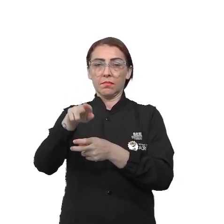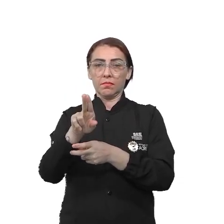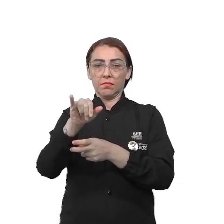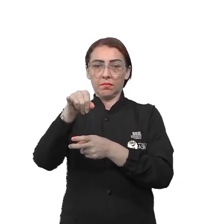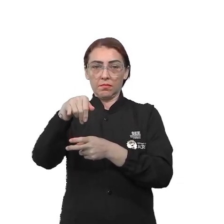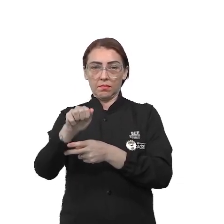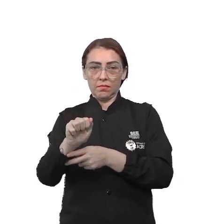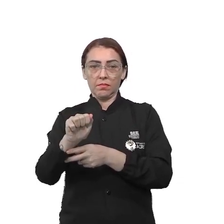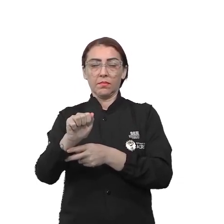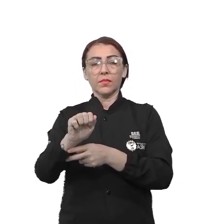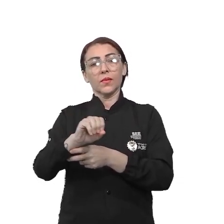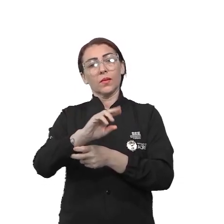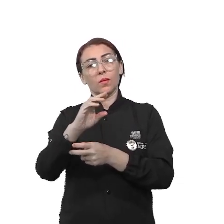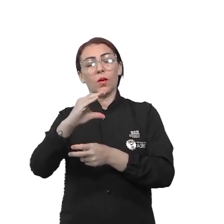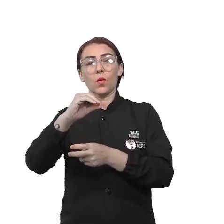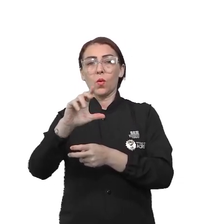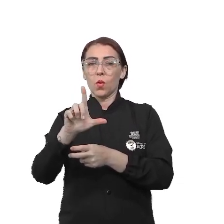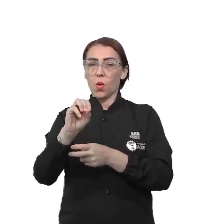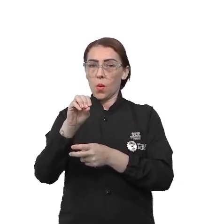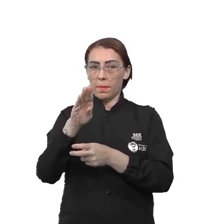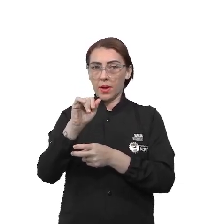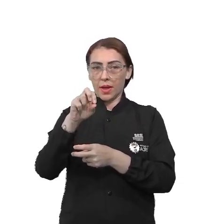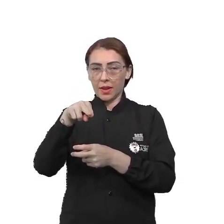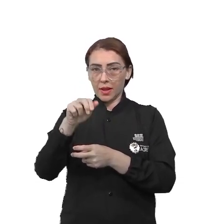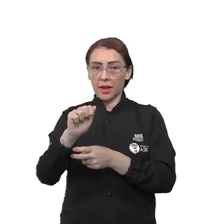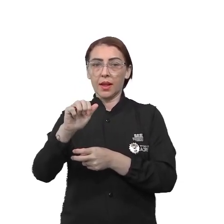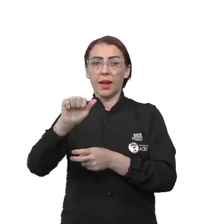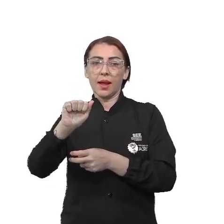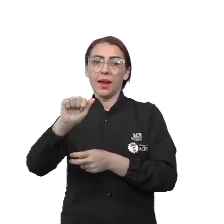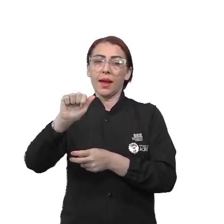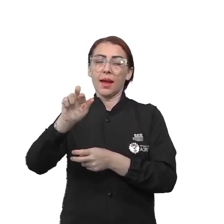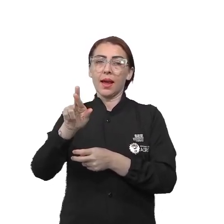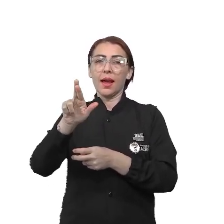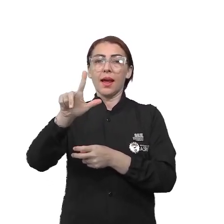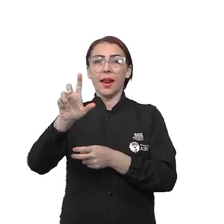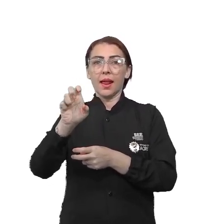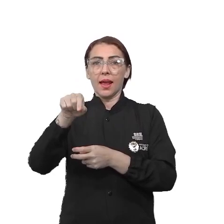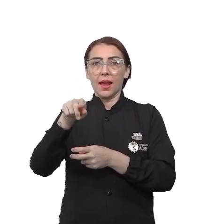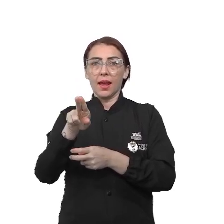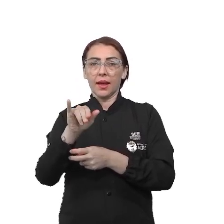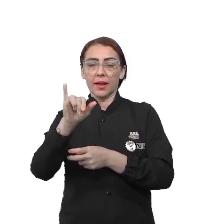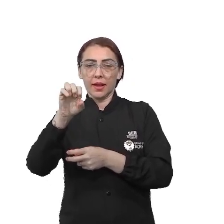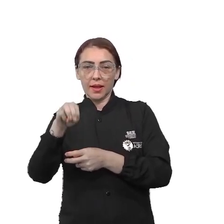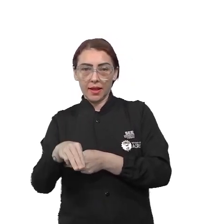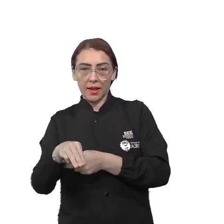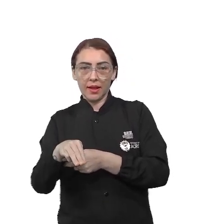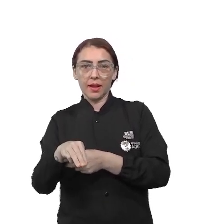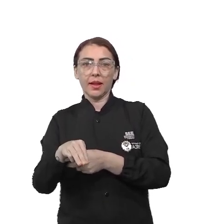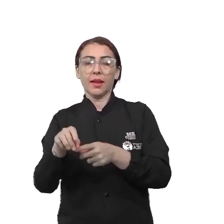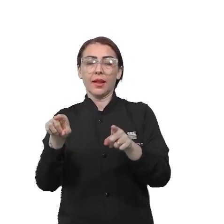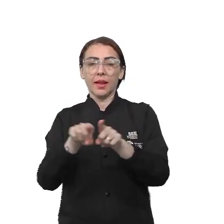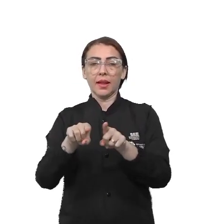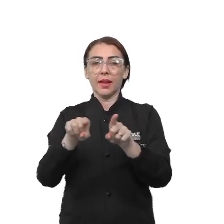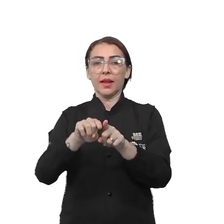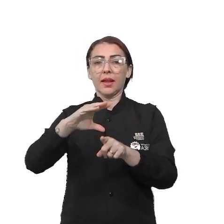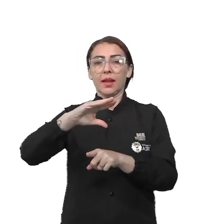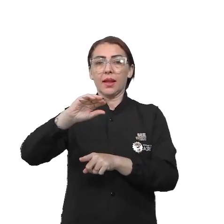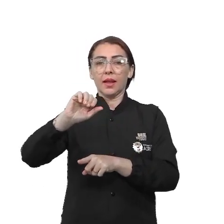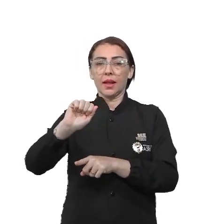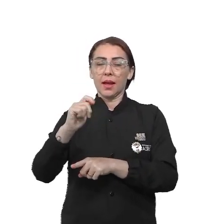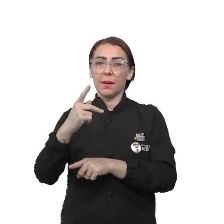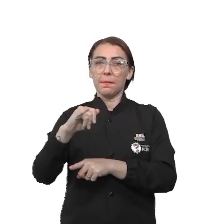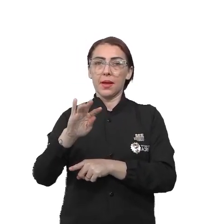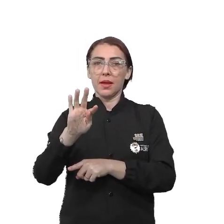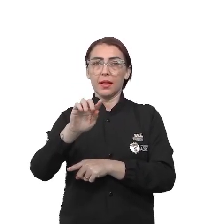A Arlequina ou a Colombina, o Arlequim, que era um dos personagens mais icônicos da comédia dell'arte, e o